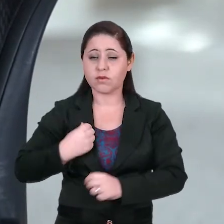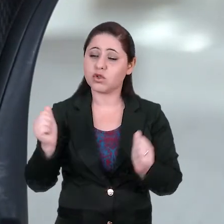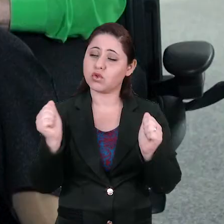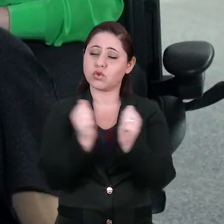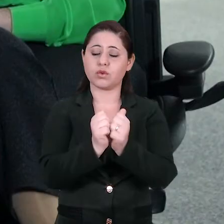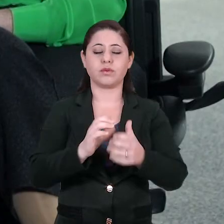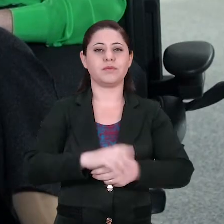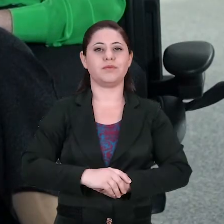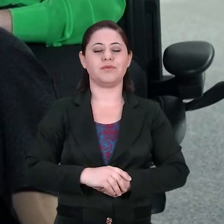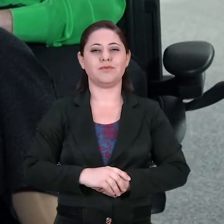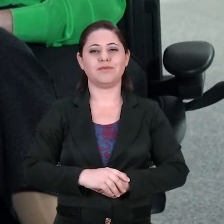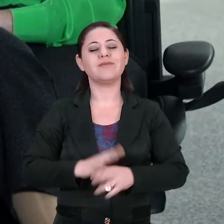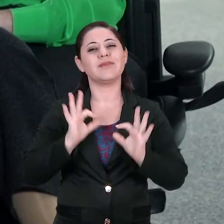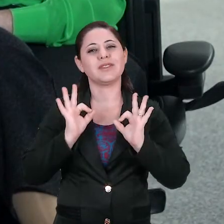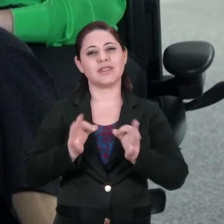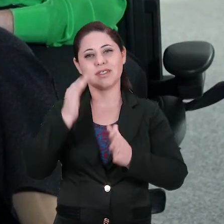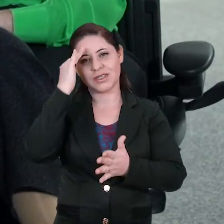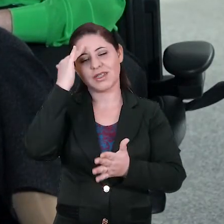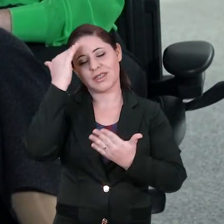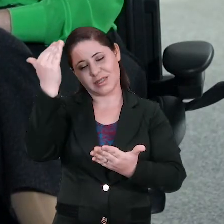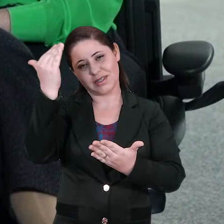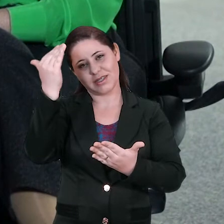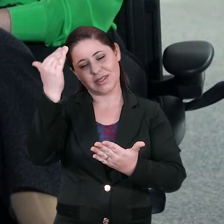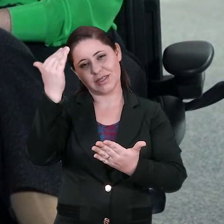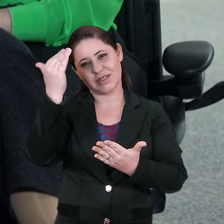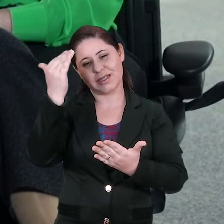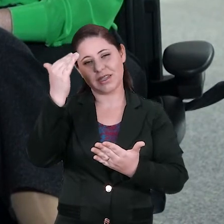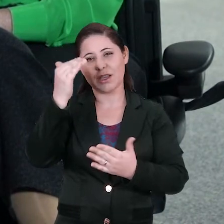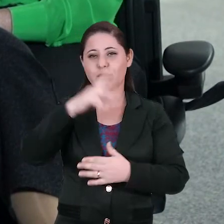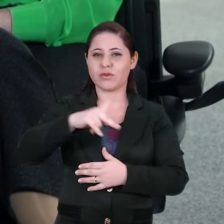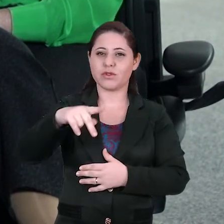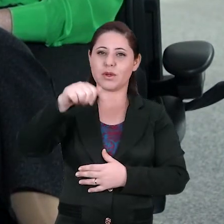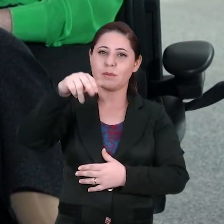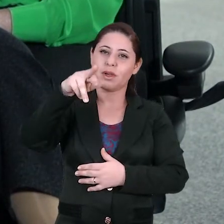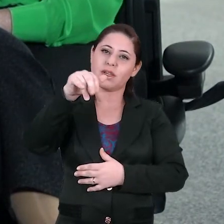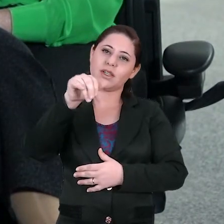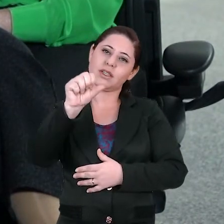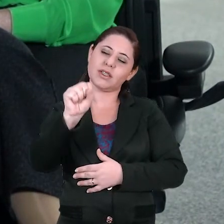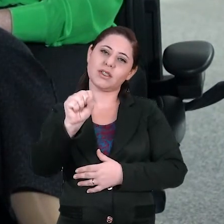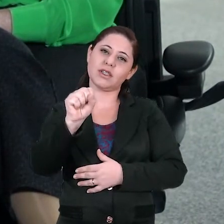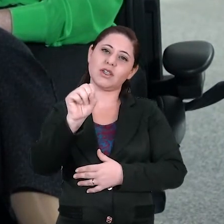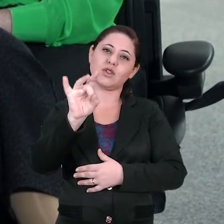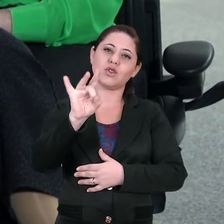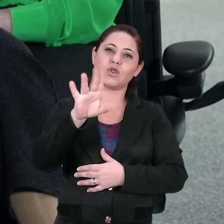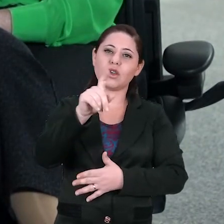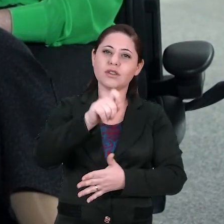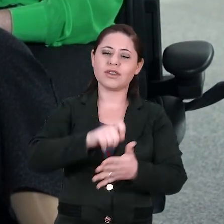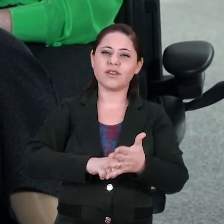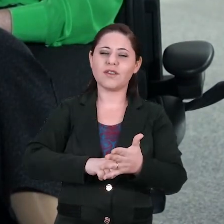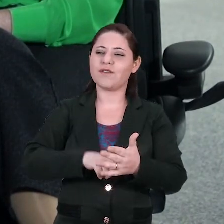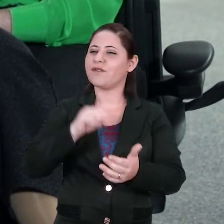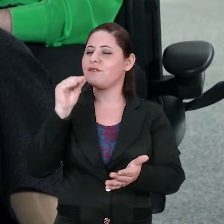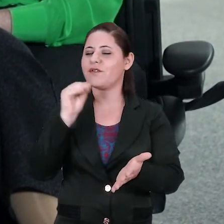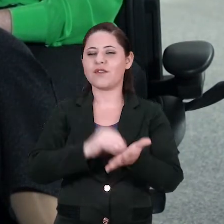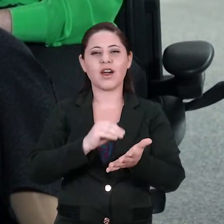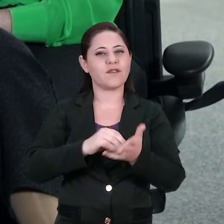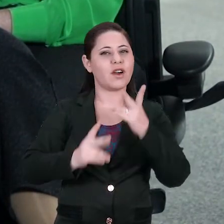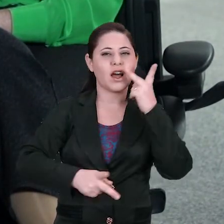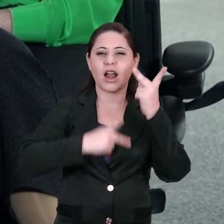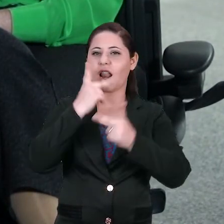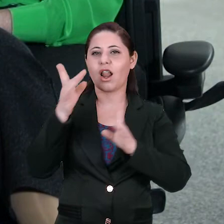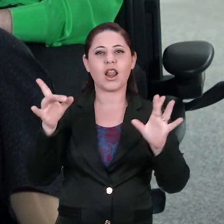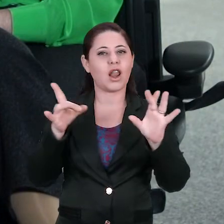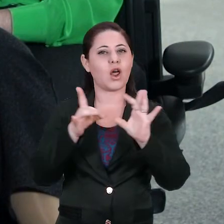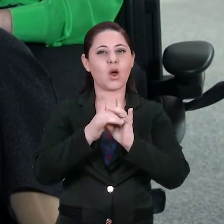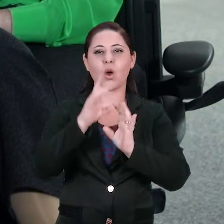gente. Tá certo, queria agradecer imensamente a professora Marisa Serrano. Vou fazer só um registro, porque faltou falar tanta coisa, a ligação que ela teve